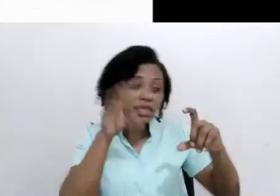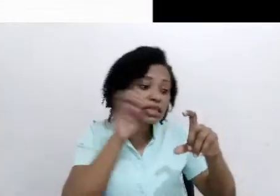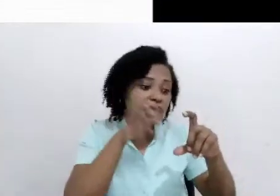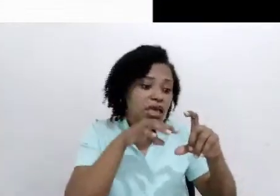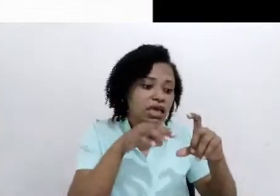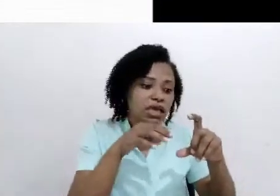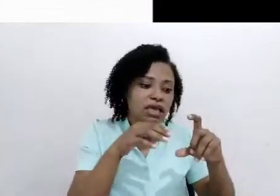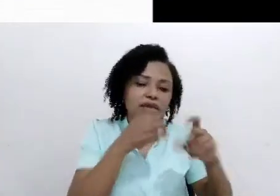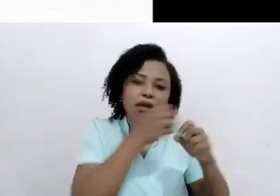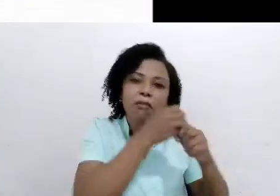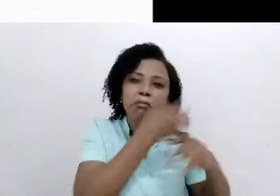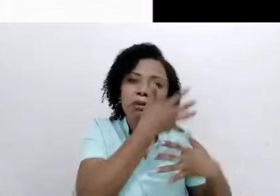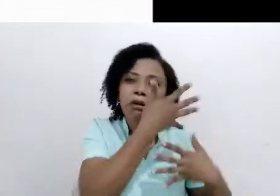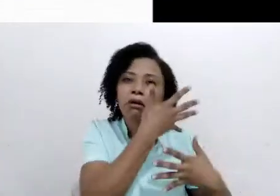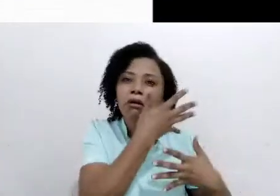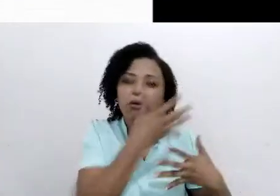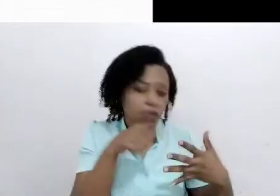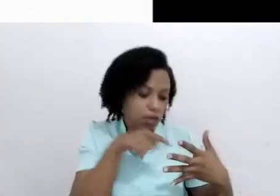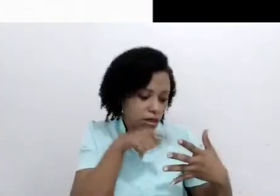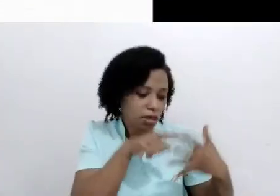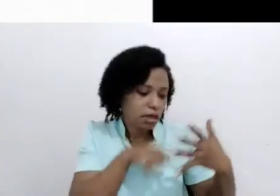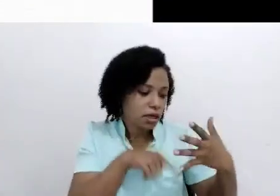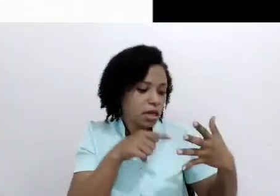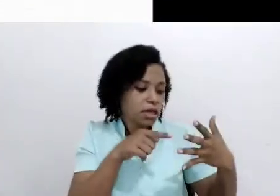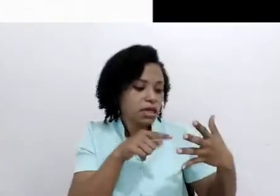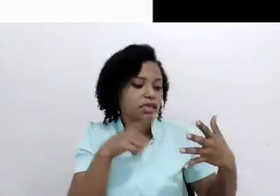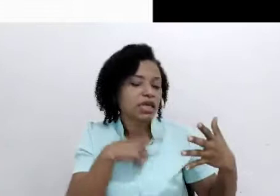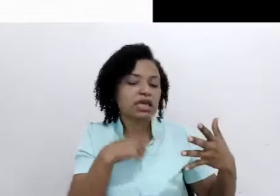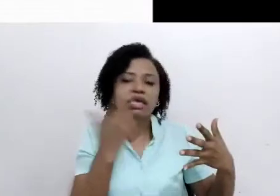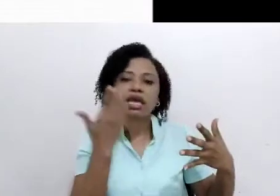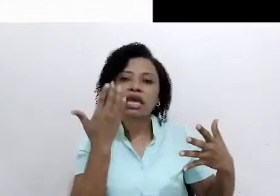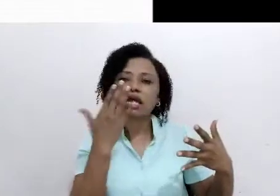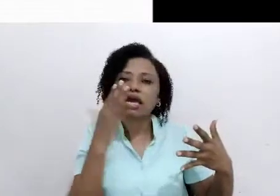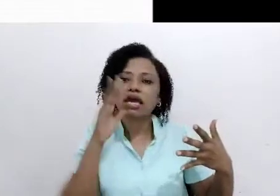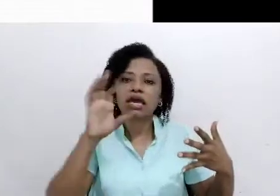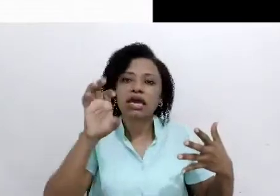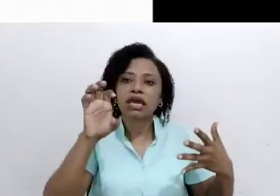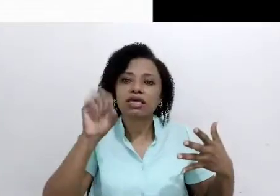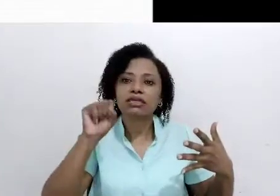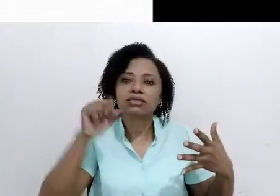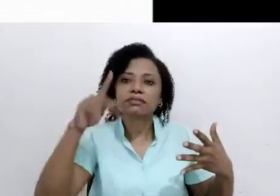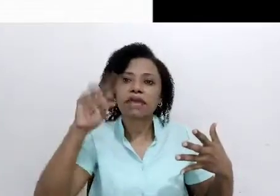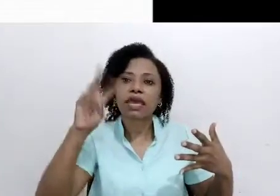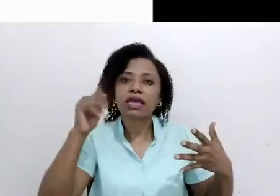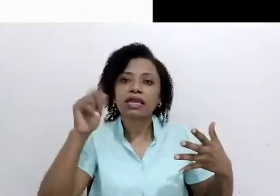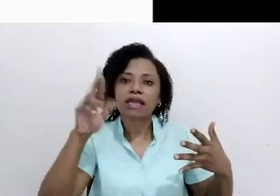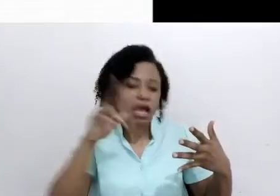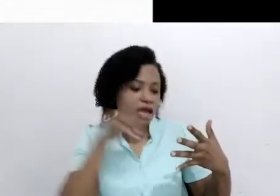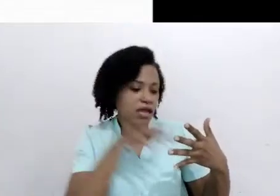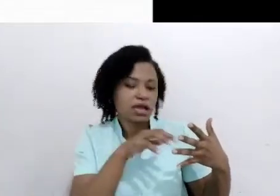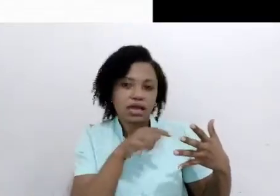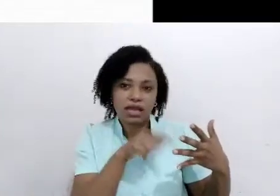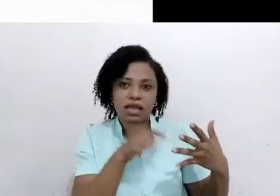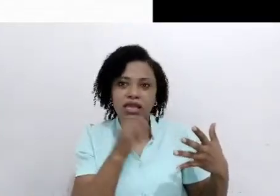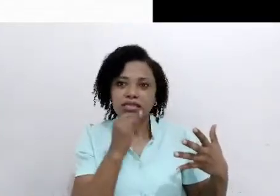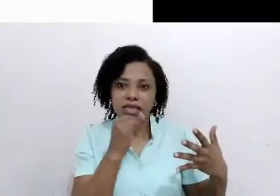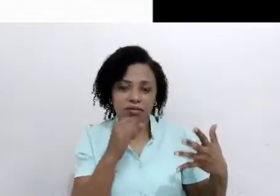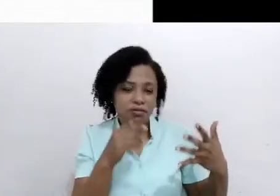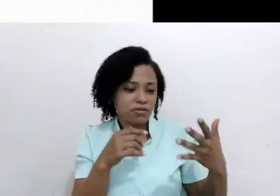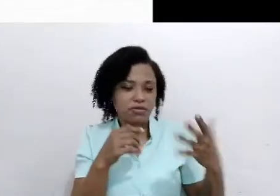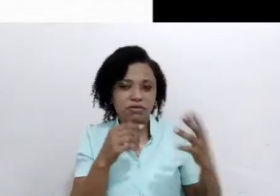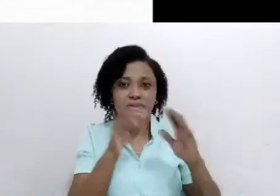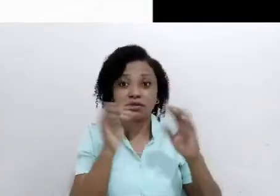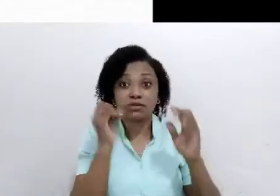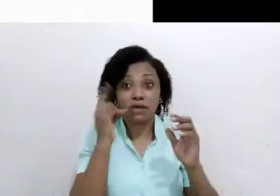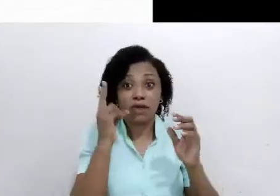celular das fotografias que é espelhar. Se a gente tem uma pessoa aqui do